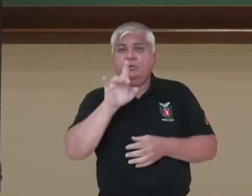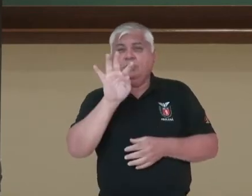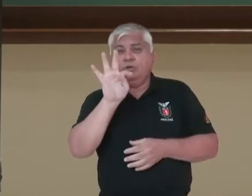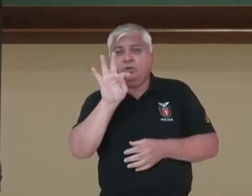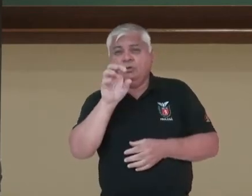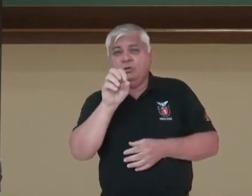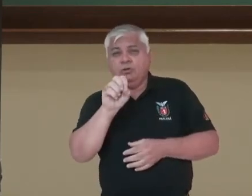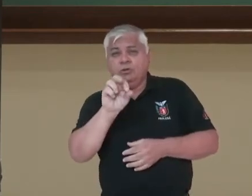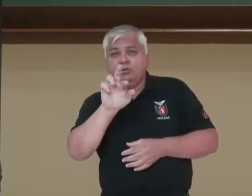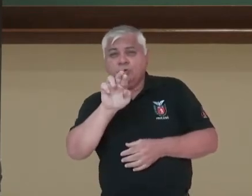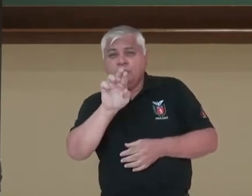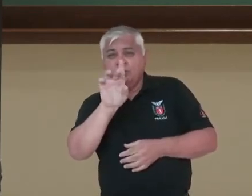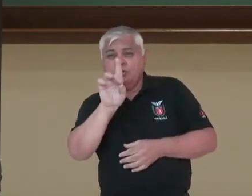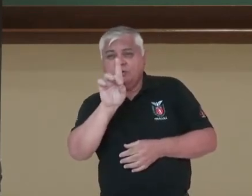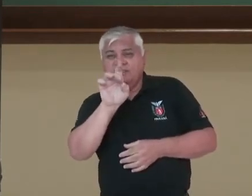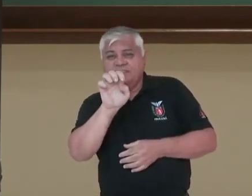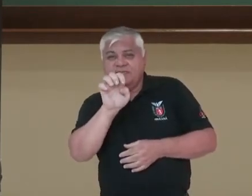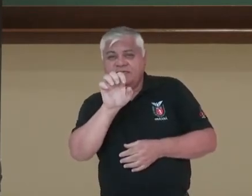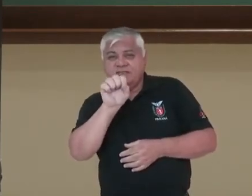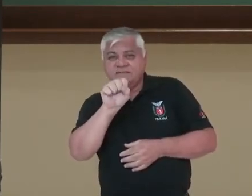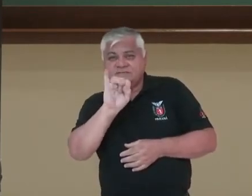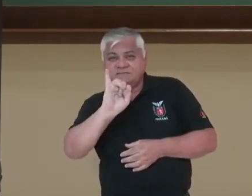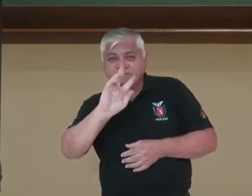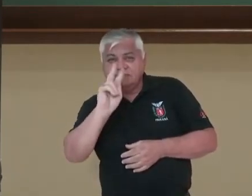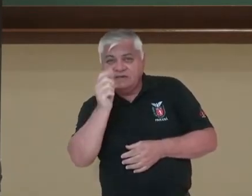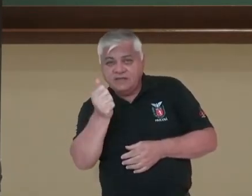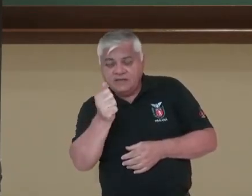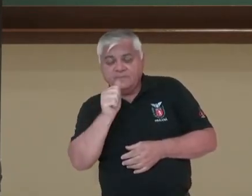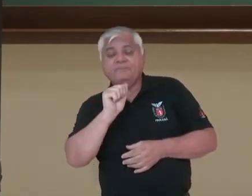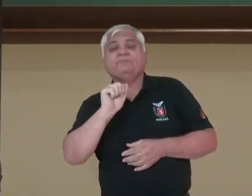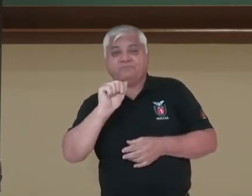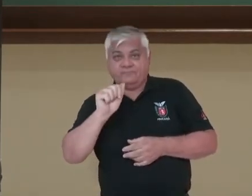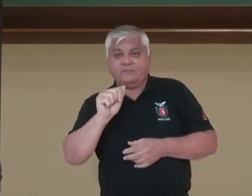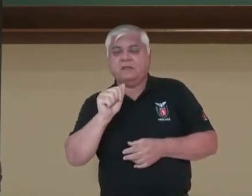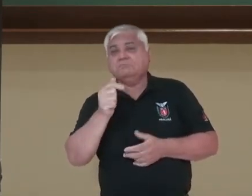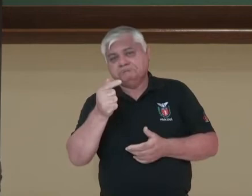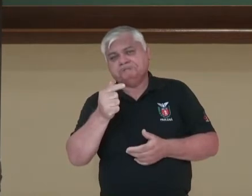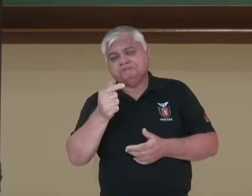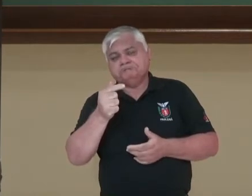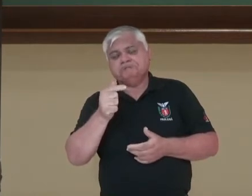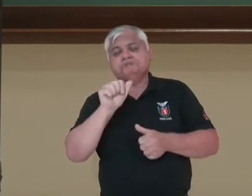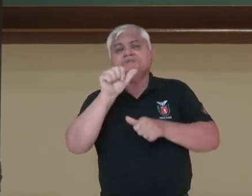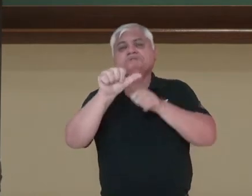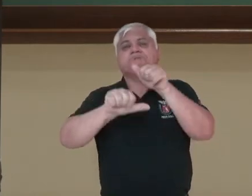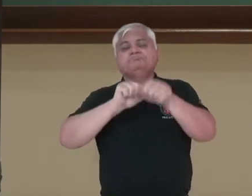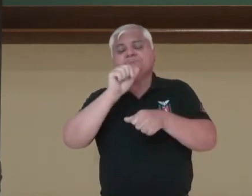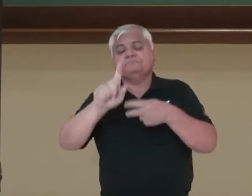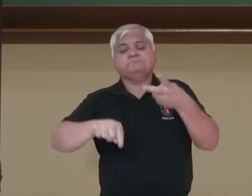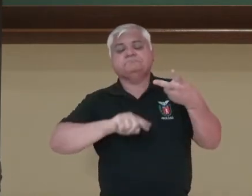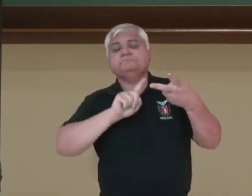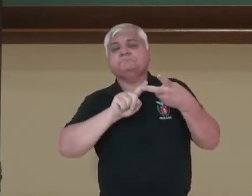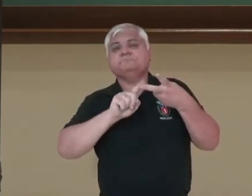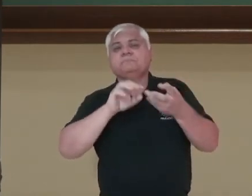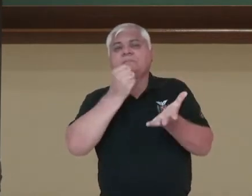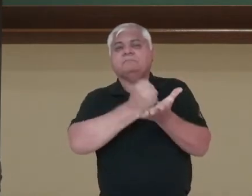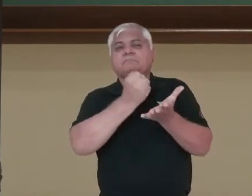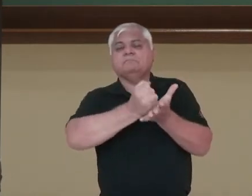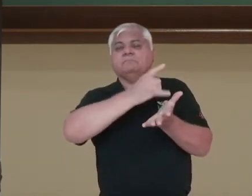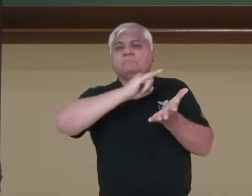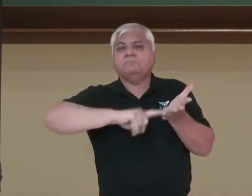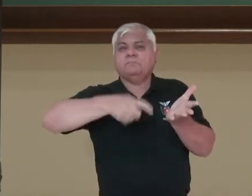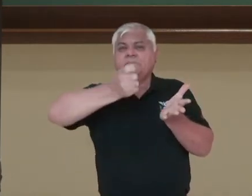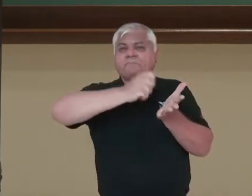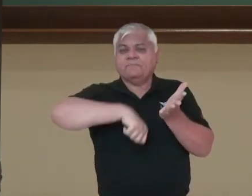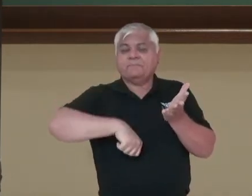definiu sobre a formação do território brasileiro, e depois também o Tratado de Madrid, que foi uma